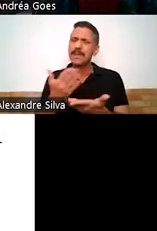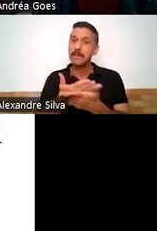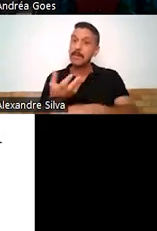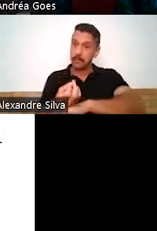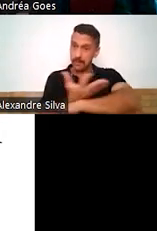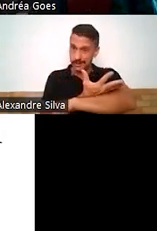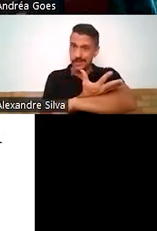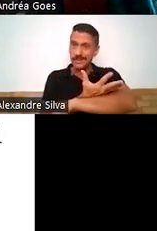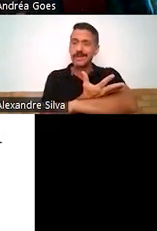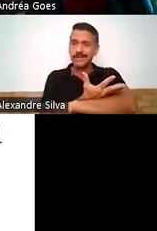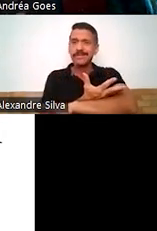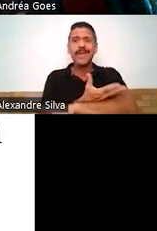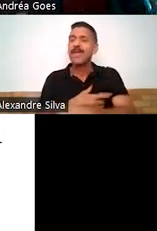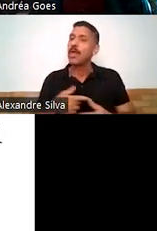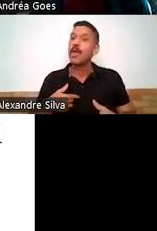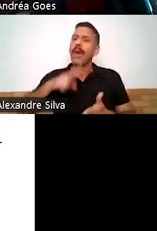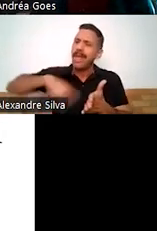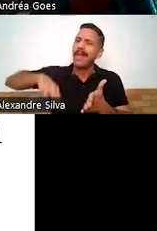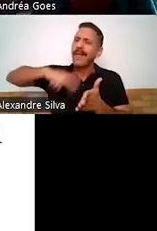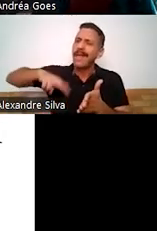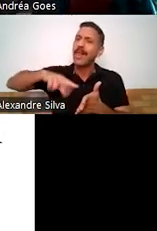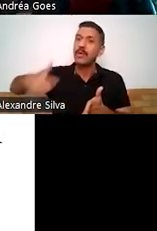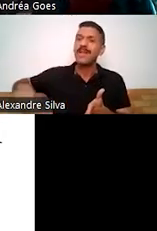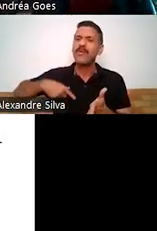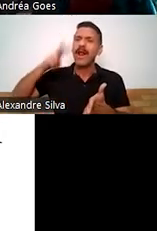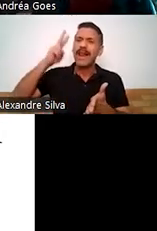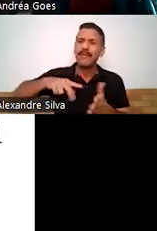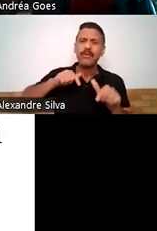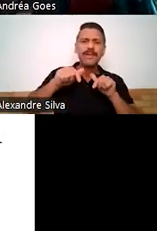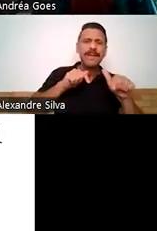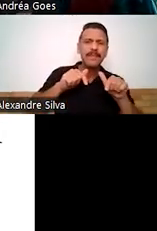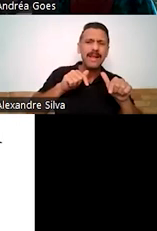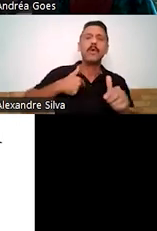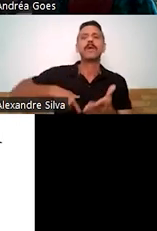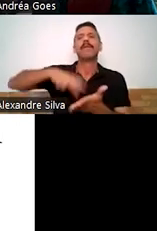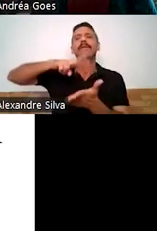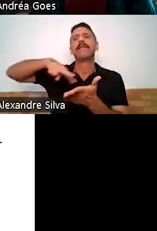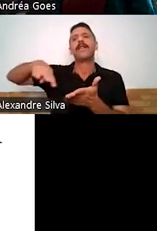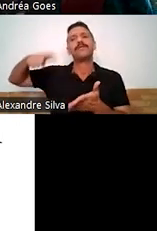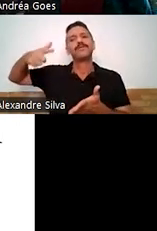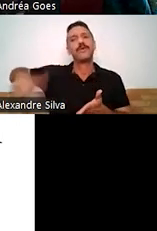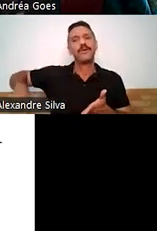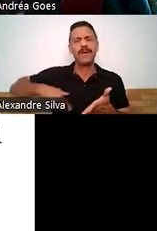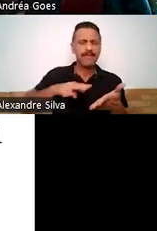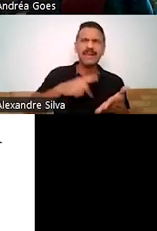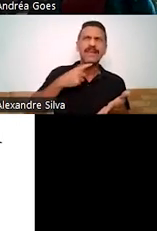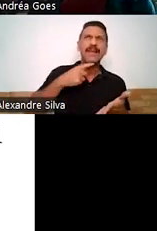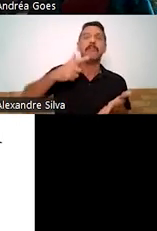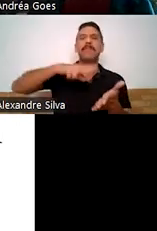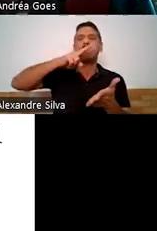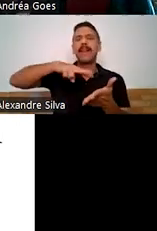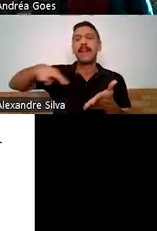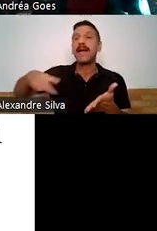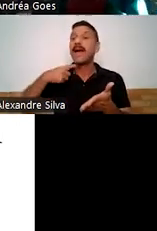emocionante, muito... Eu não me canso de ler, porque cada vez que eu vou pensar em trabalhar ela, eu acho que eu leio de novo e aí eu vejo mais um